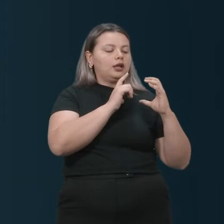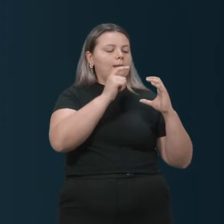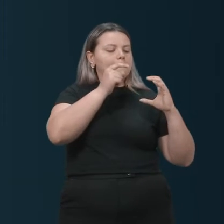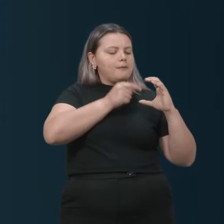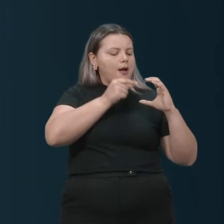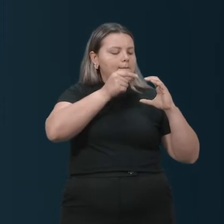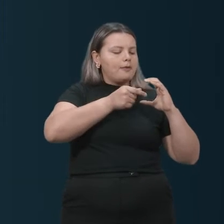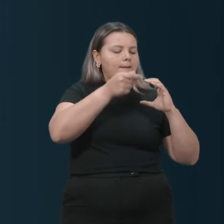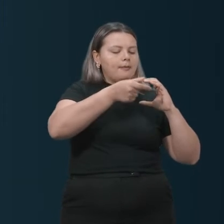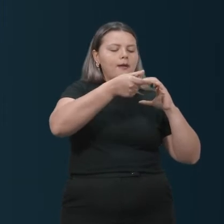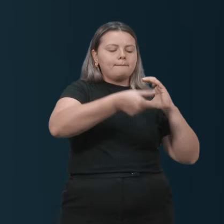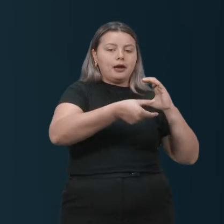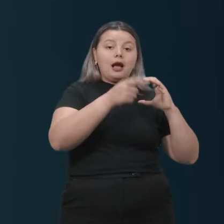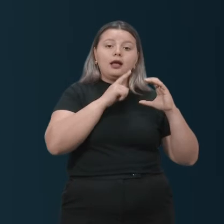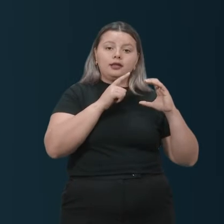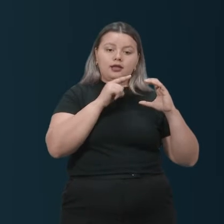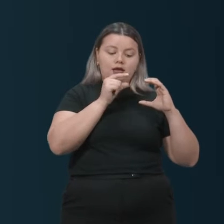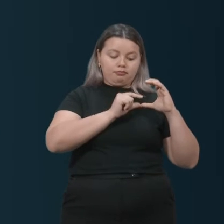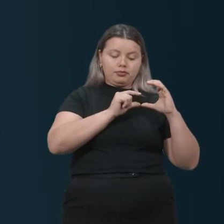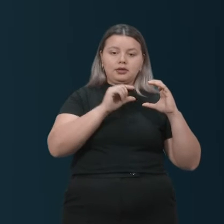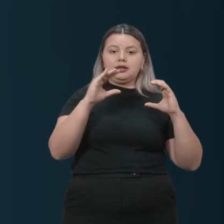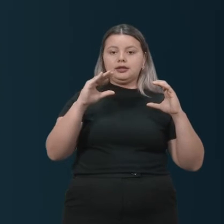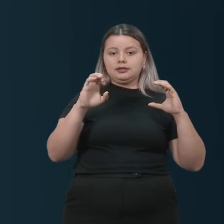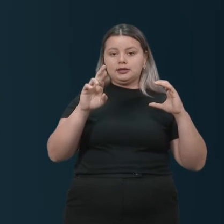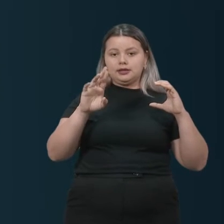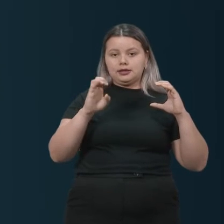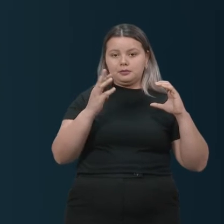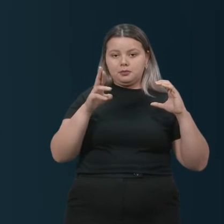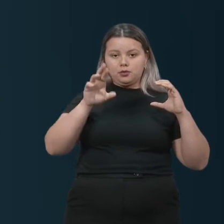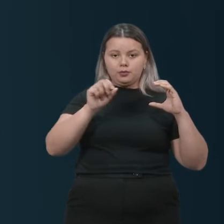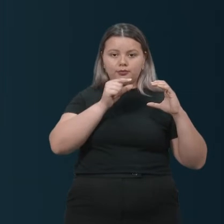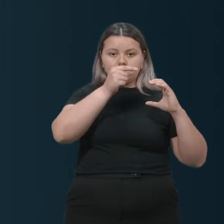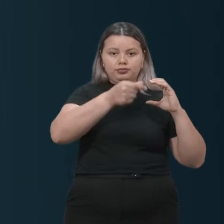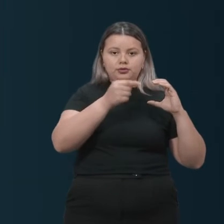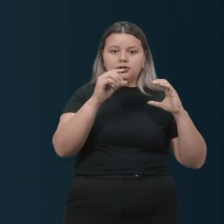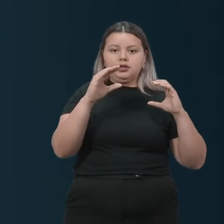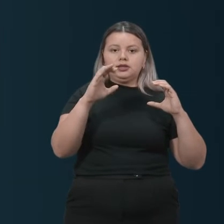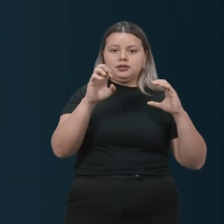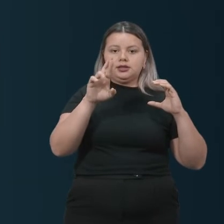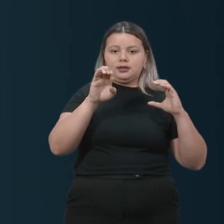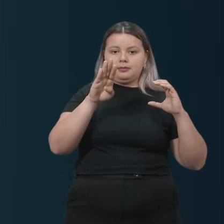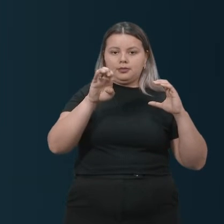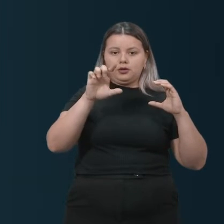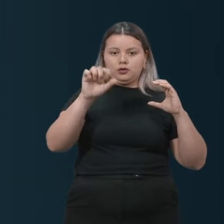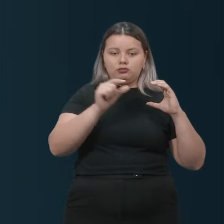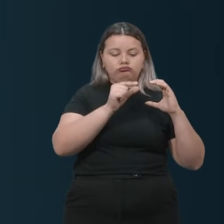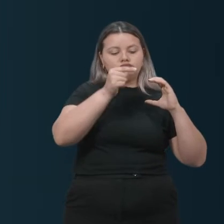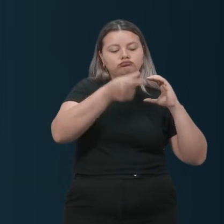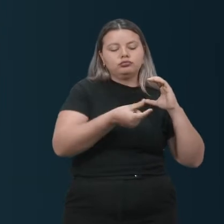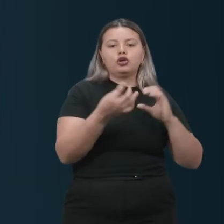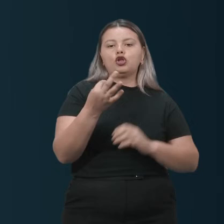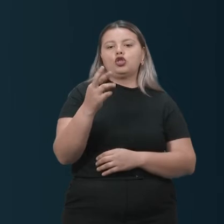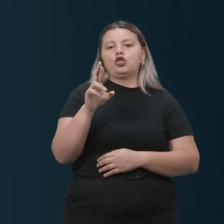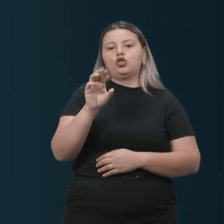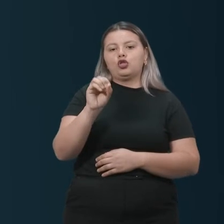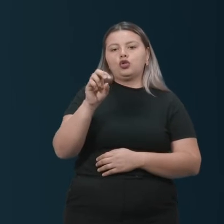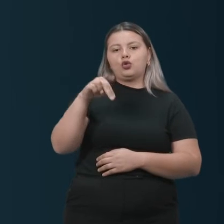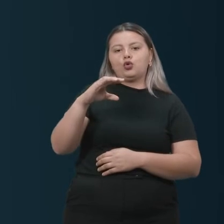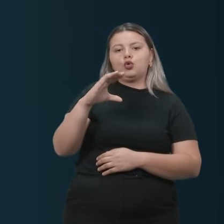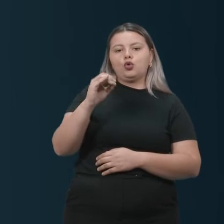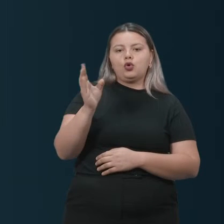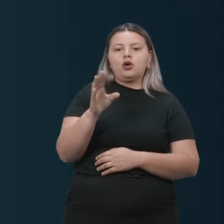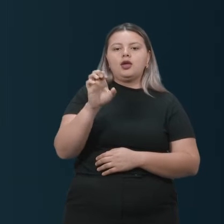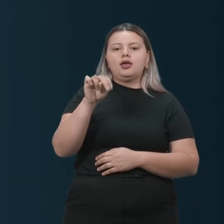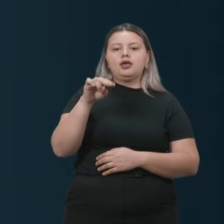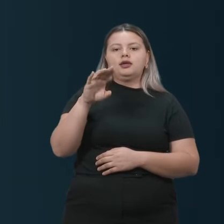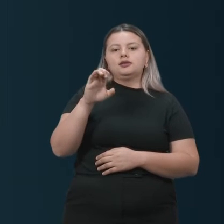algumas porções como cérebro, cerebelo e tronco encefálico. Isso aqui é só uma apresentação